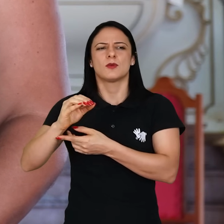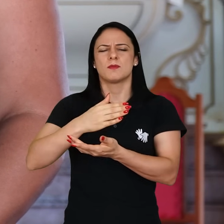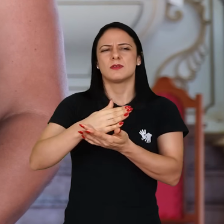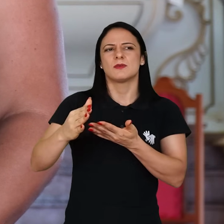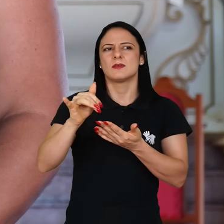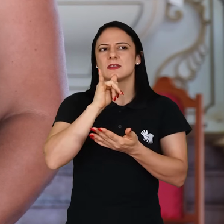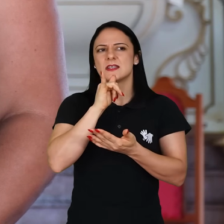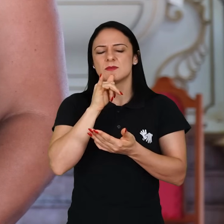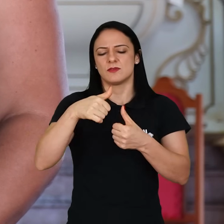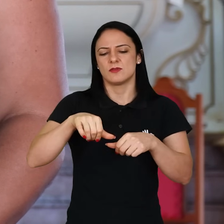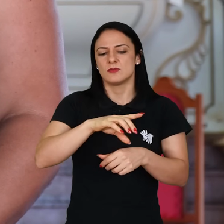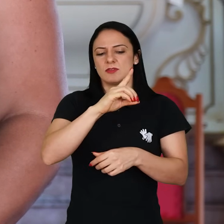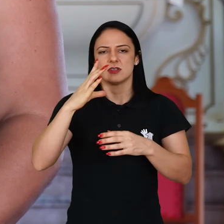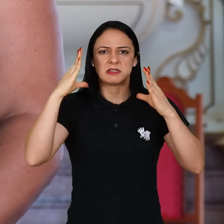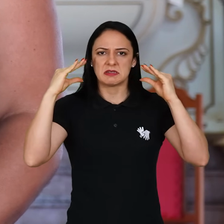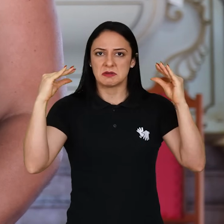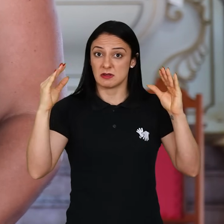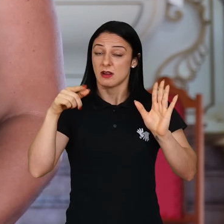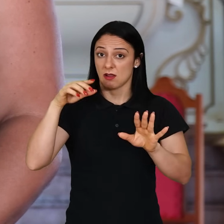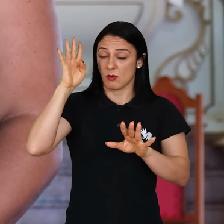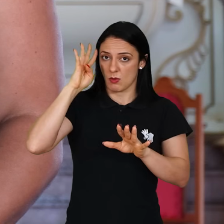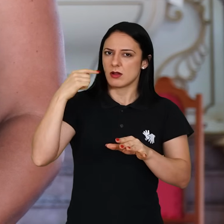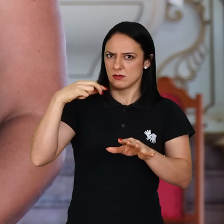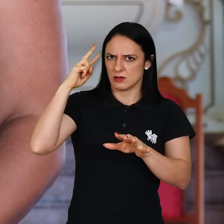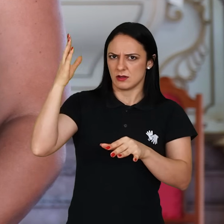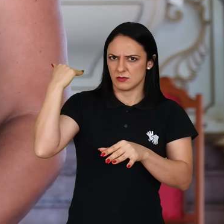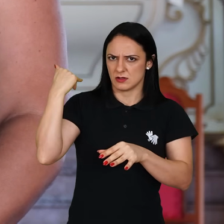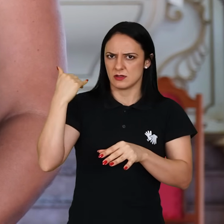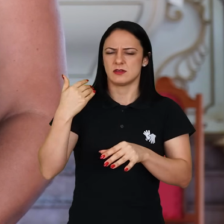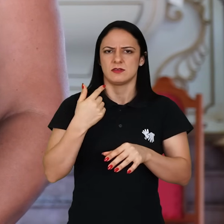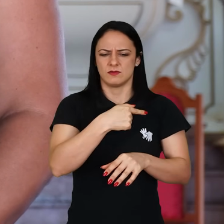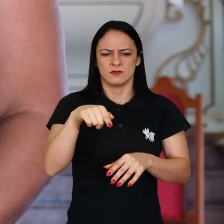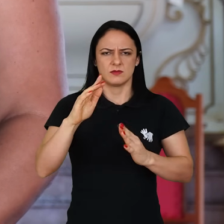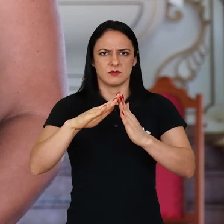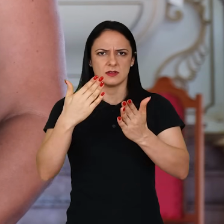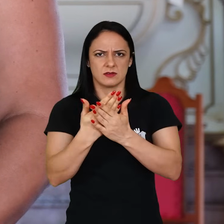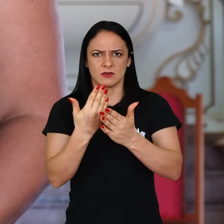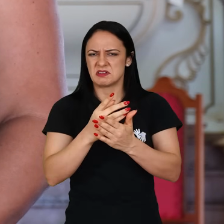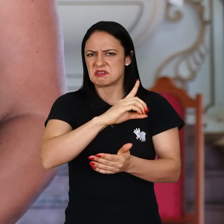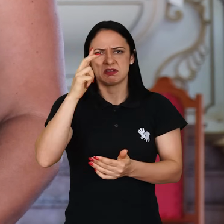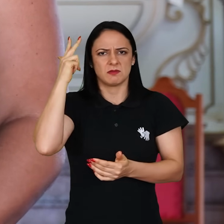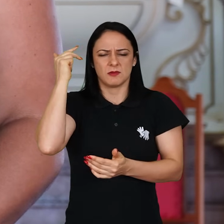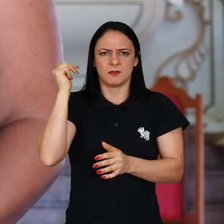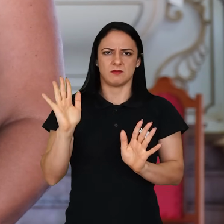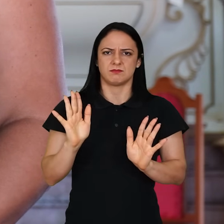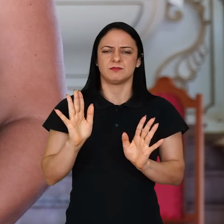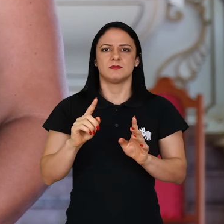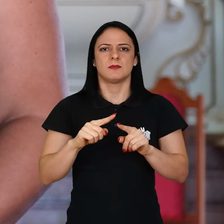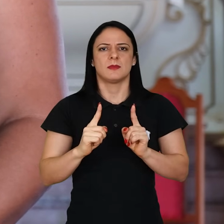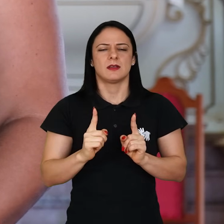Ele passou um dia tranquilo, ótimo, uma quarta-feira, foi para a escola como os outros dias da vida dele